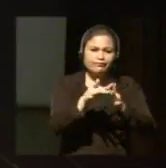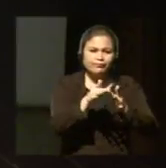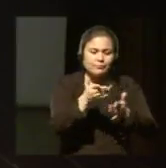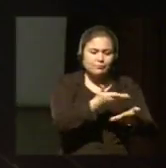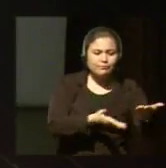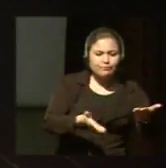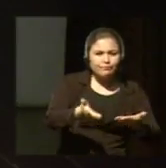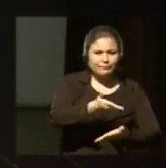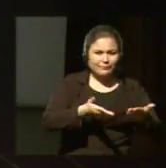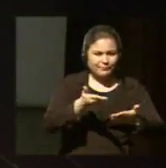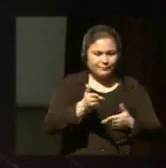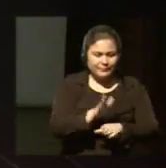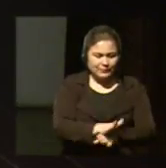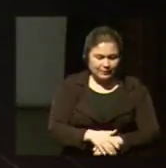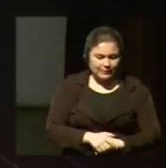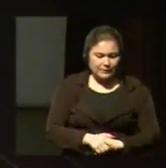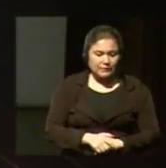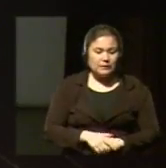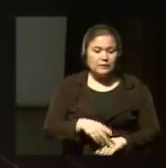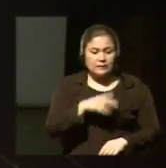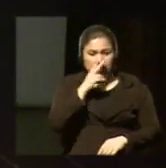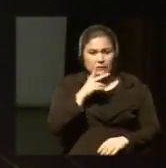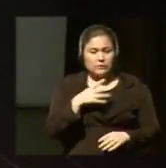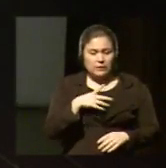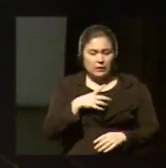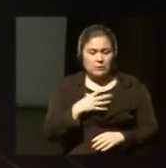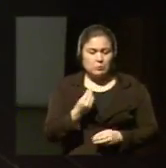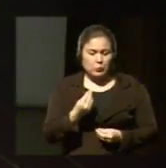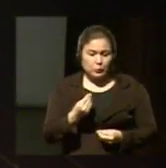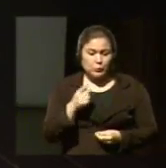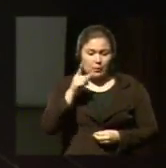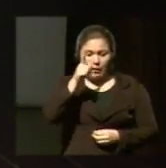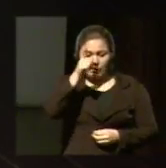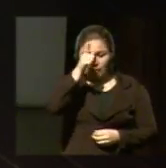intercâmbio. Vivemos muito anonimamente na